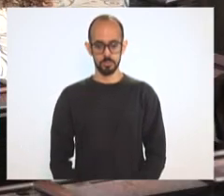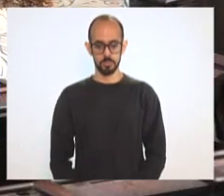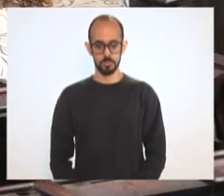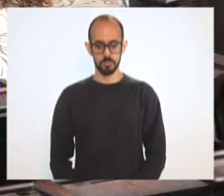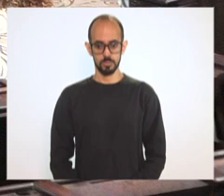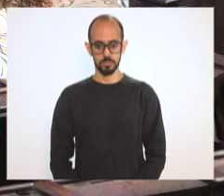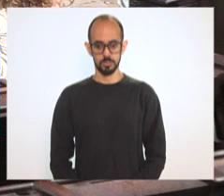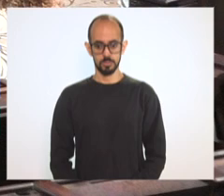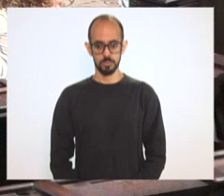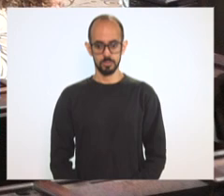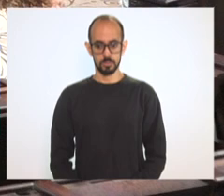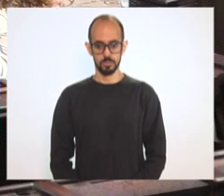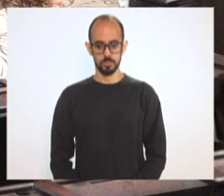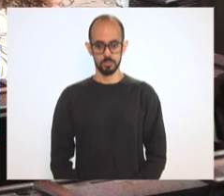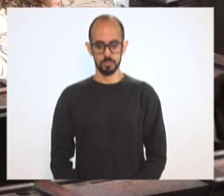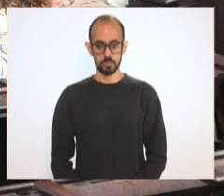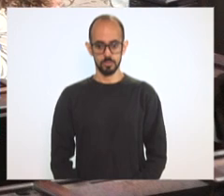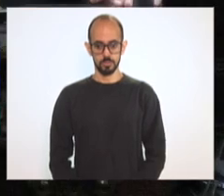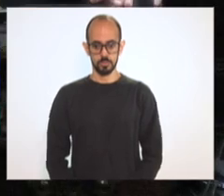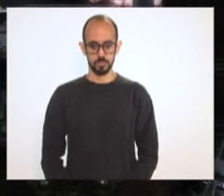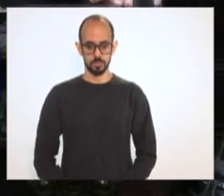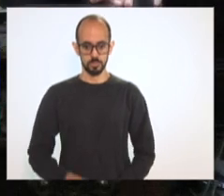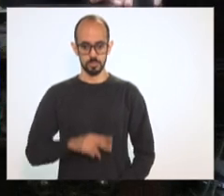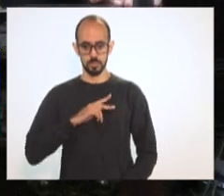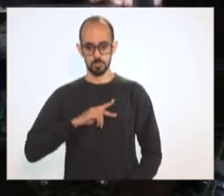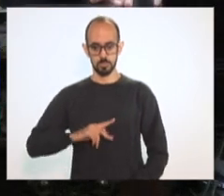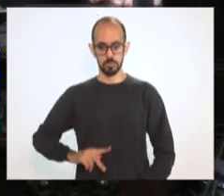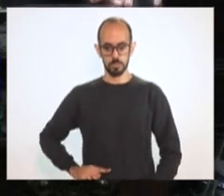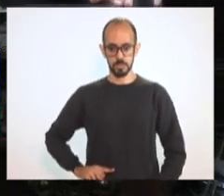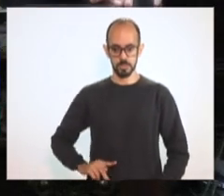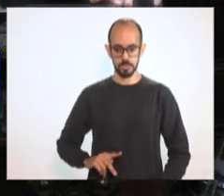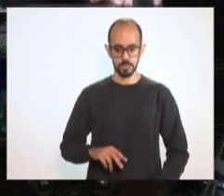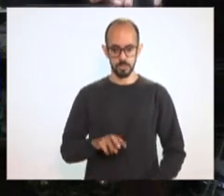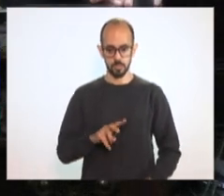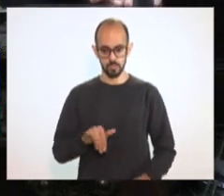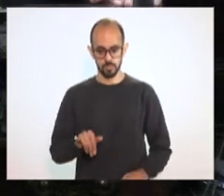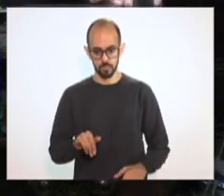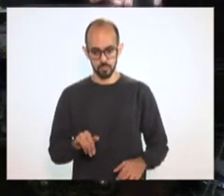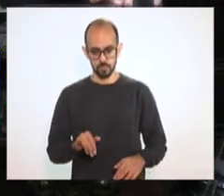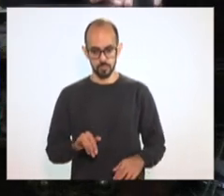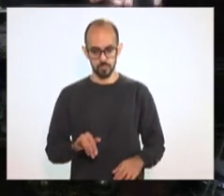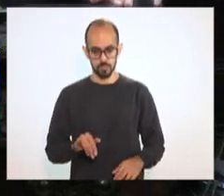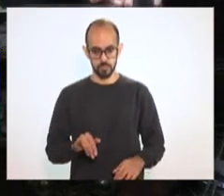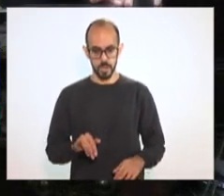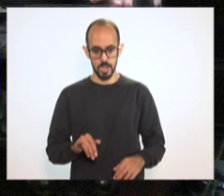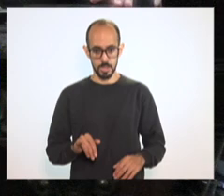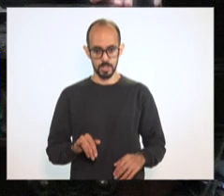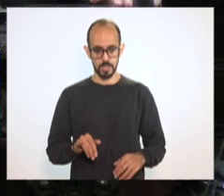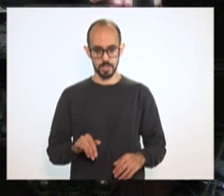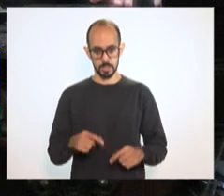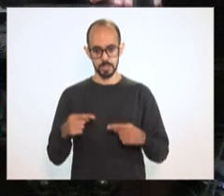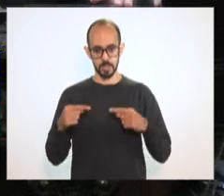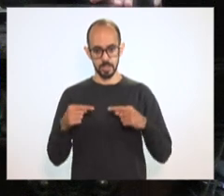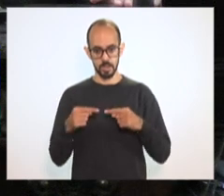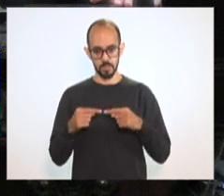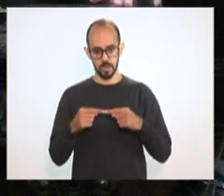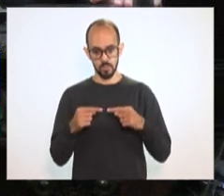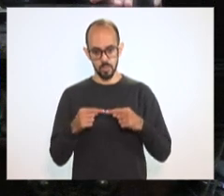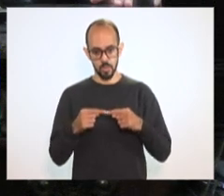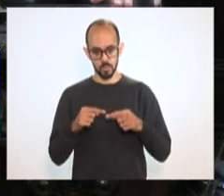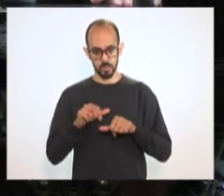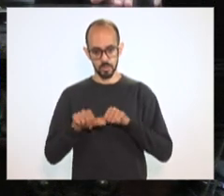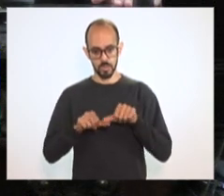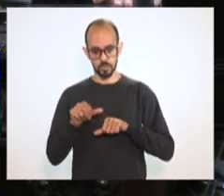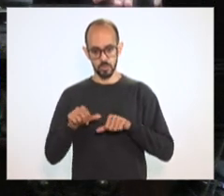a presidência vai emitir o parecer favorável ao substitutivo transformando o PL